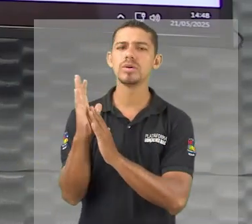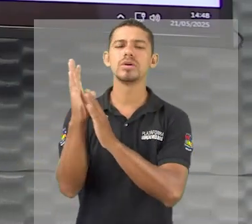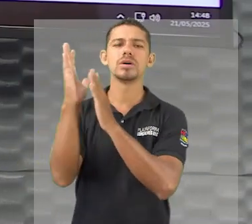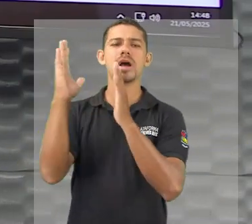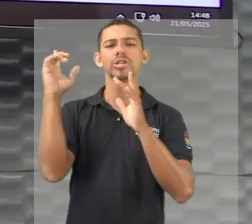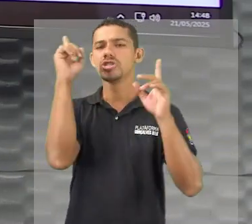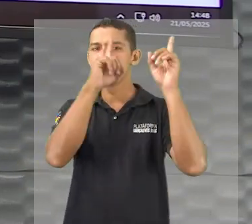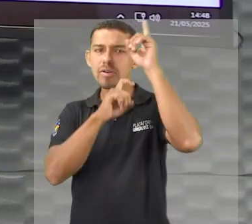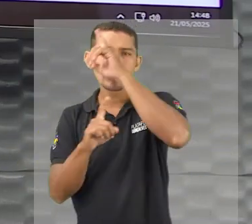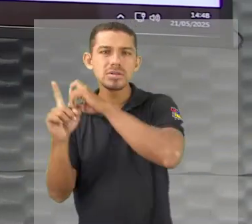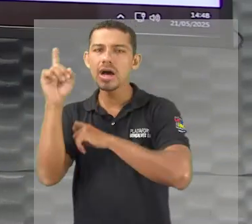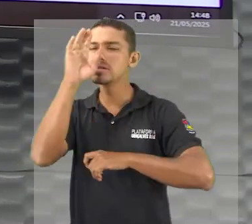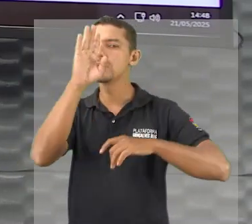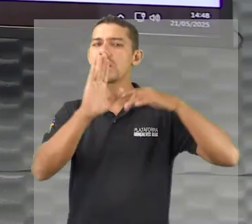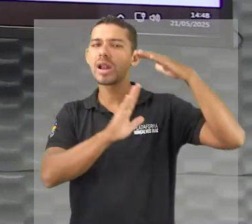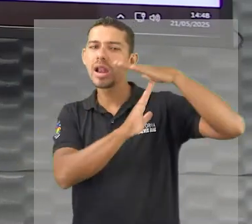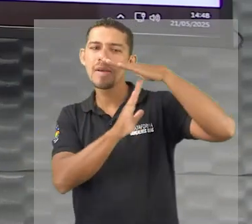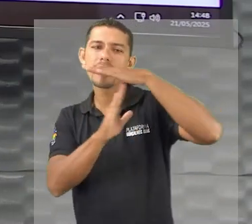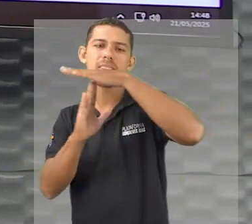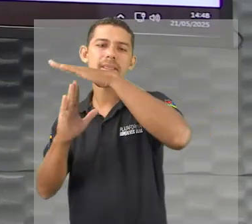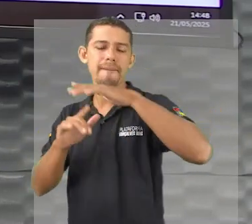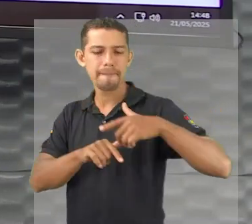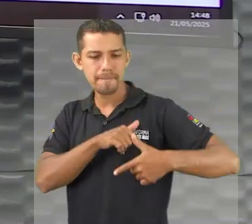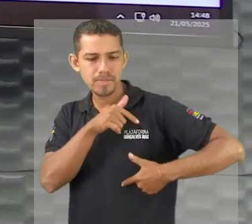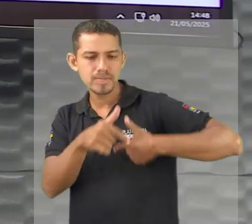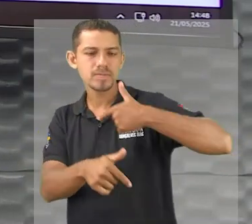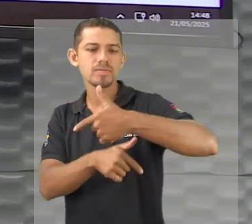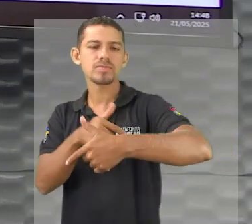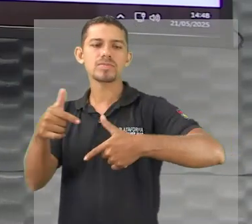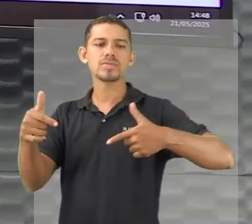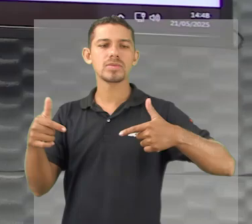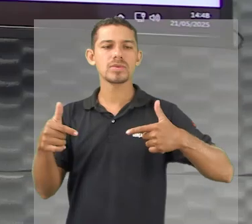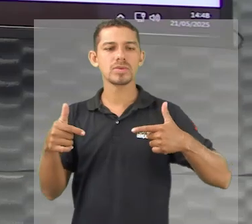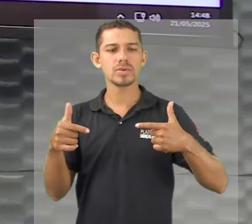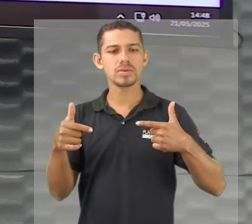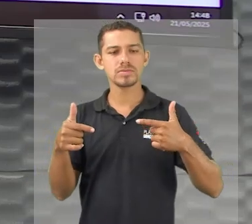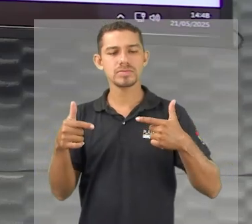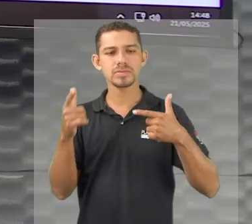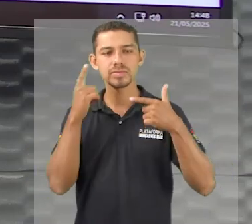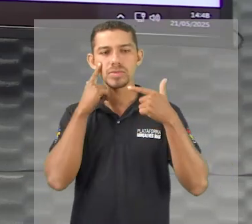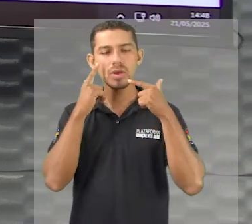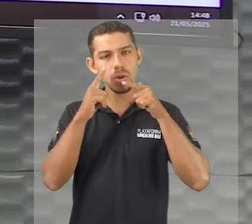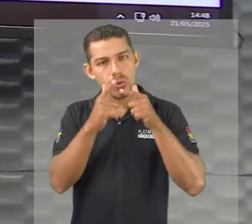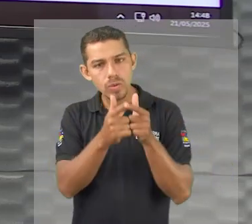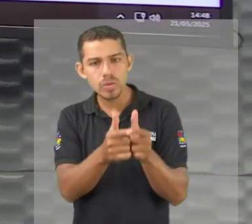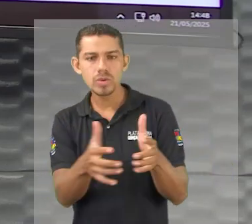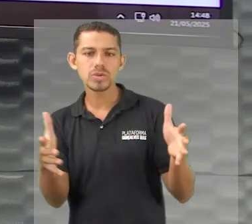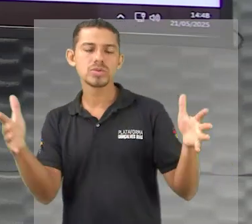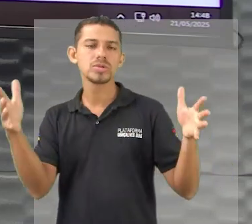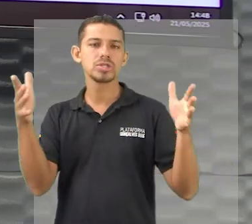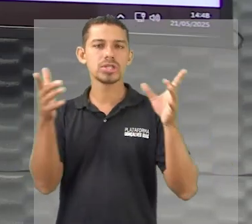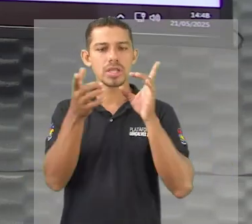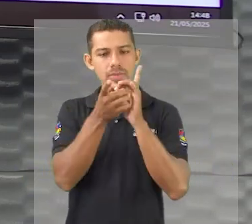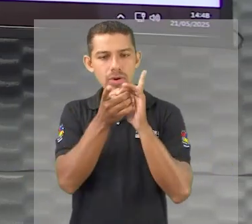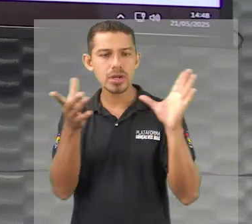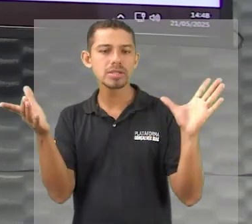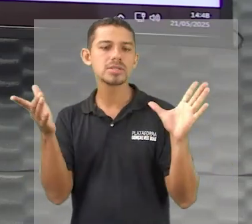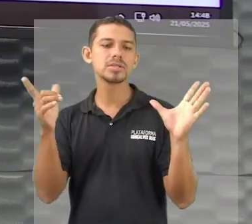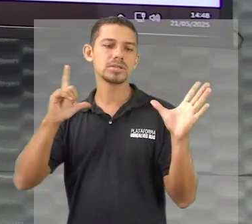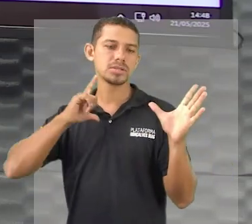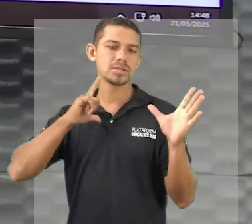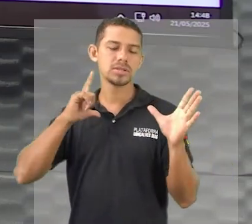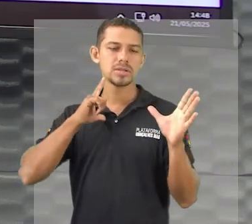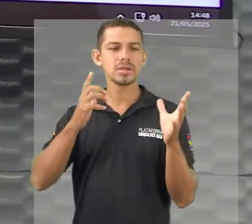as dificuldades e os limites de efetivar esse horizonte da democracia, esse horizonte que a democracia